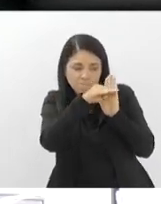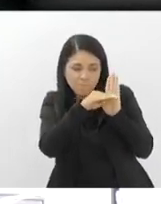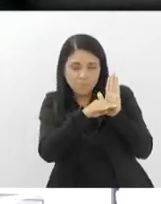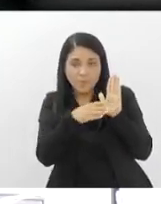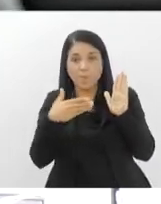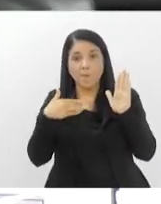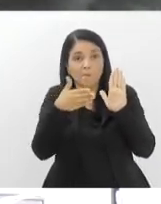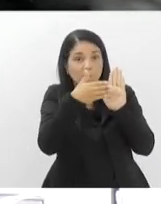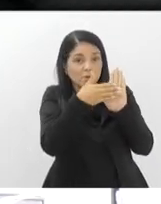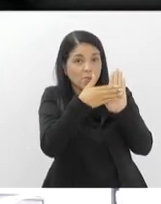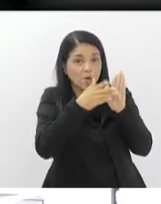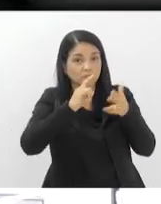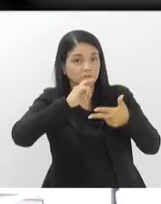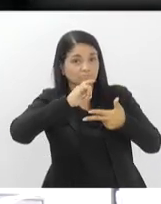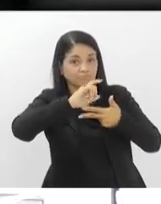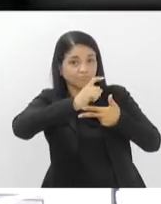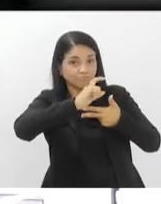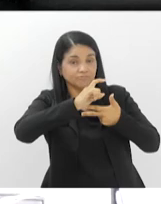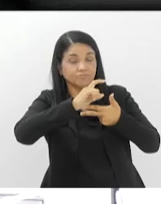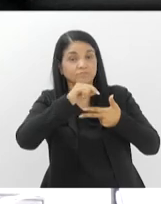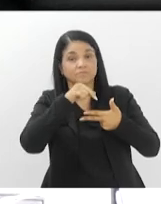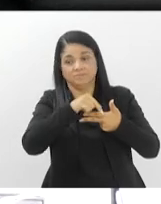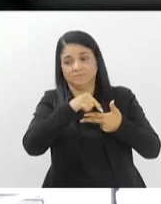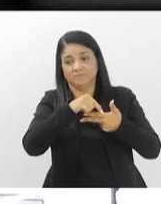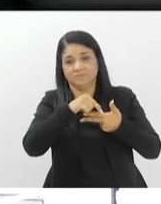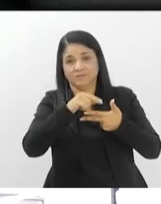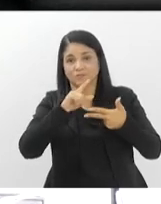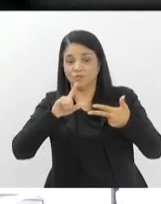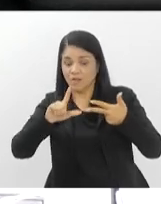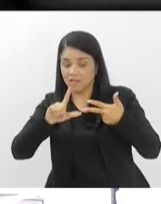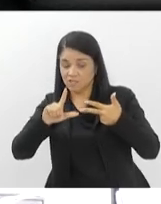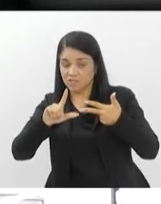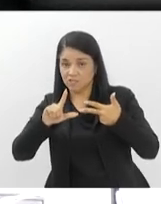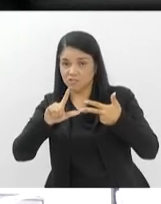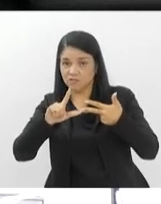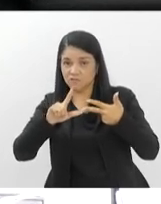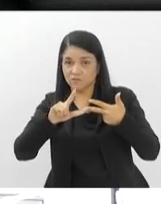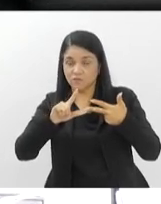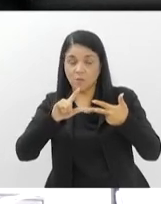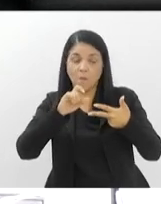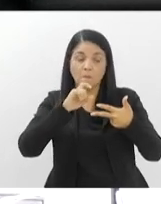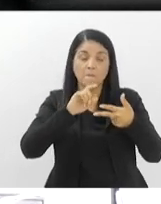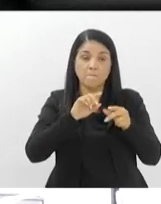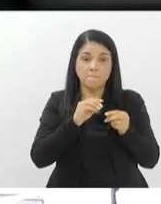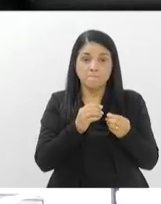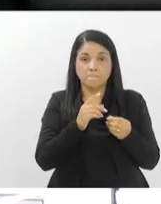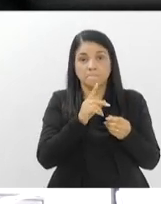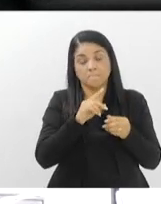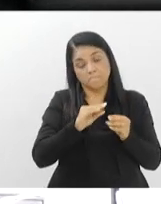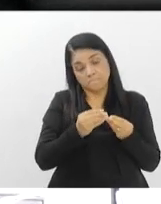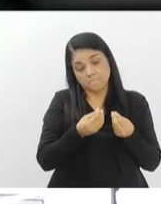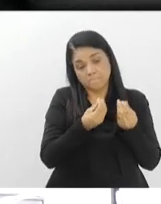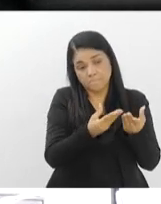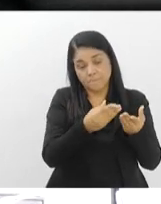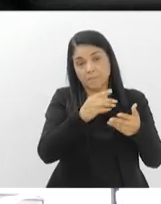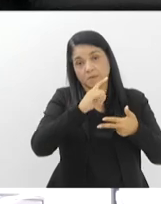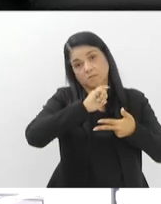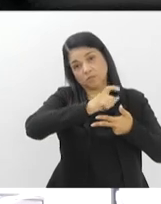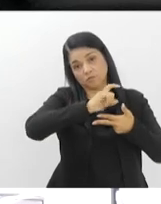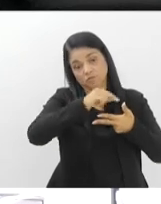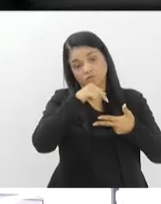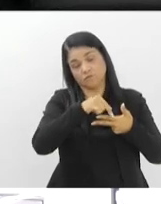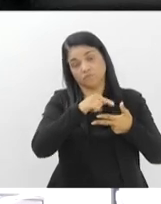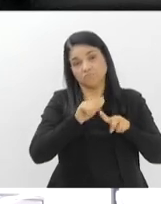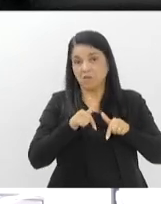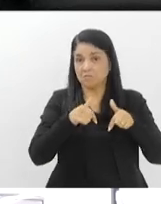proposta legislativa para o executivo. O executivo institui ou não. Se o senhor tiver